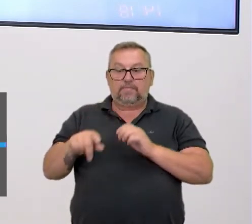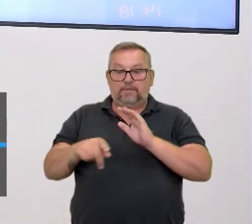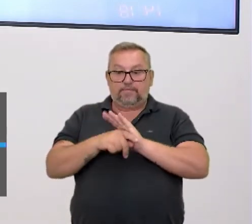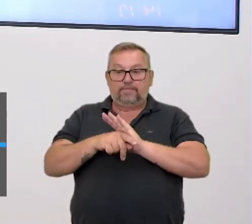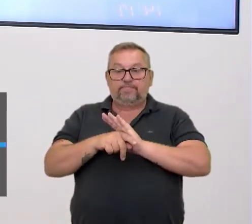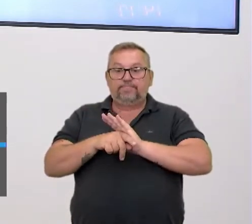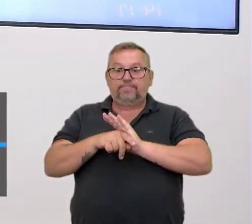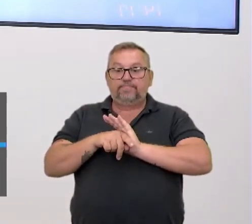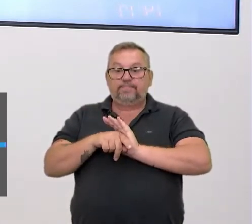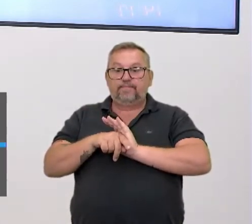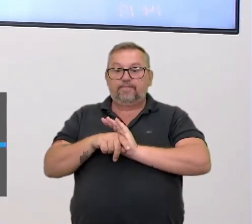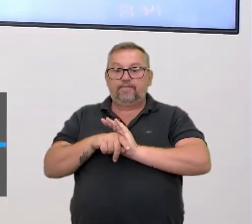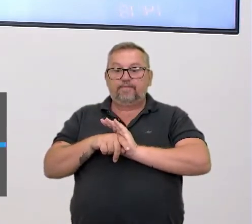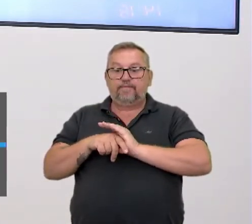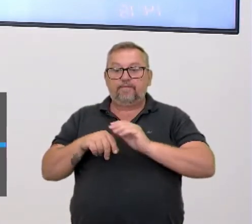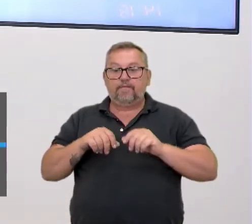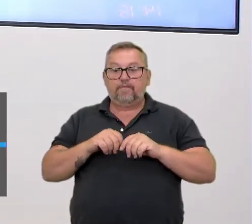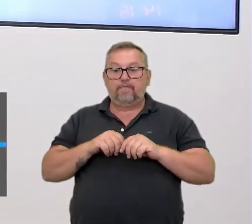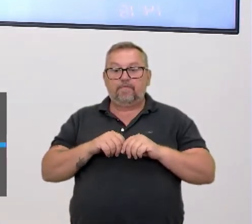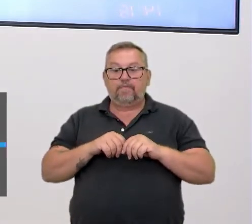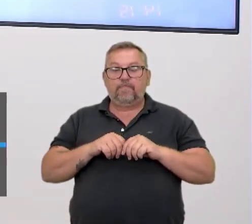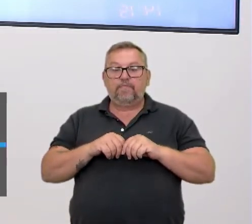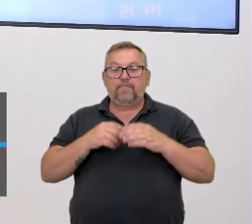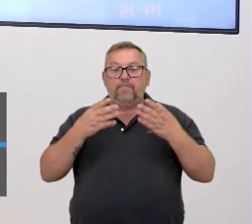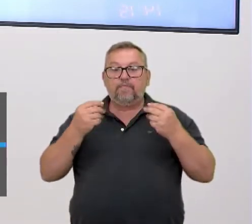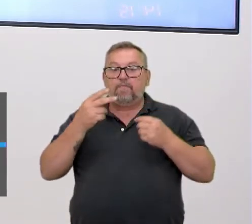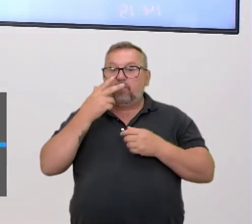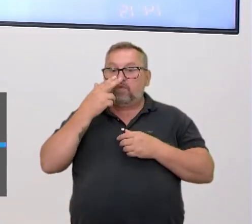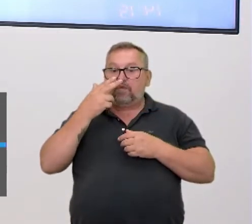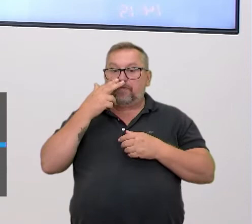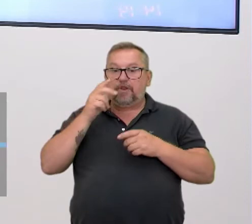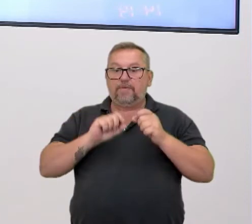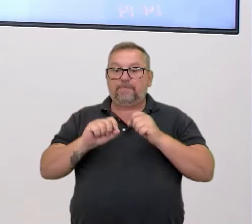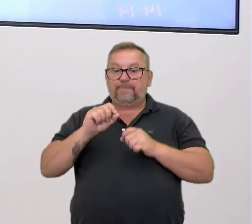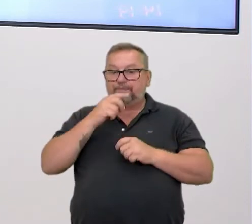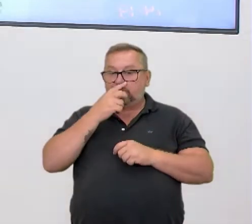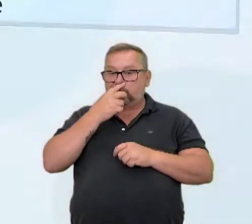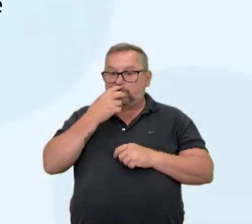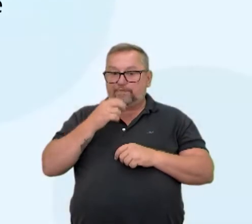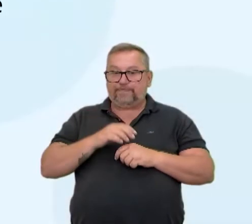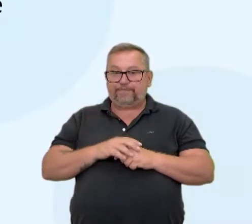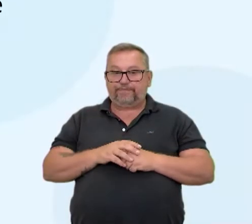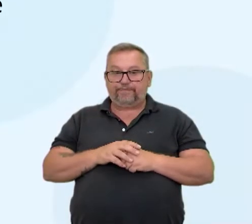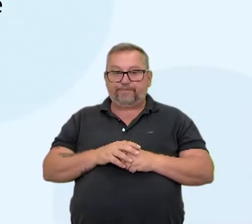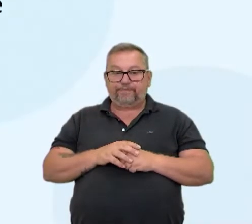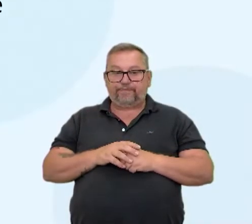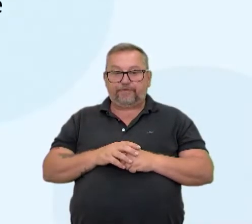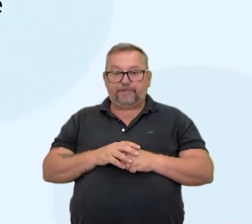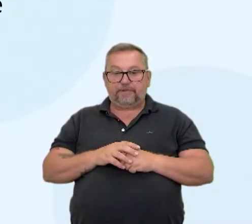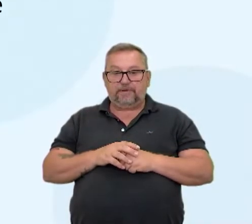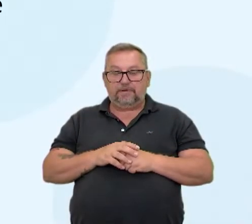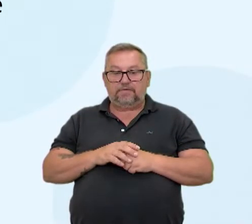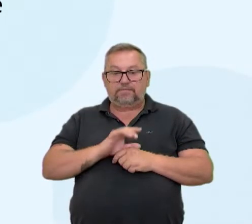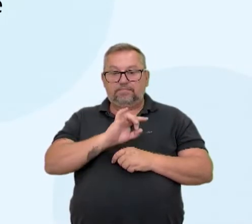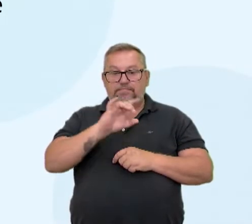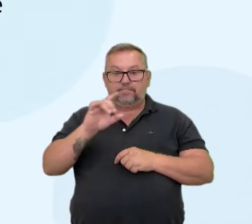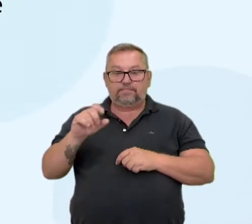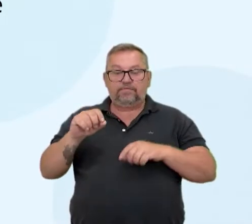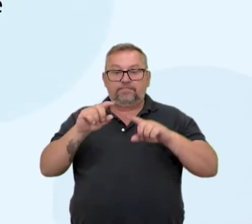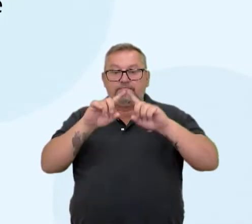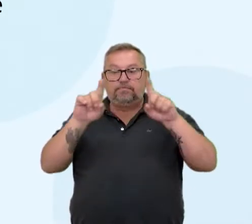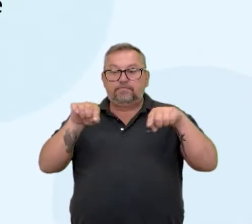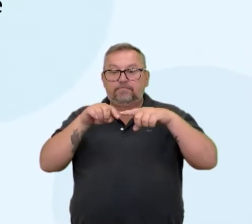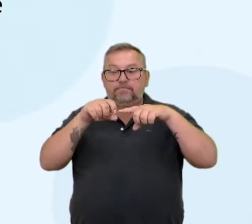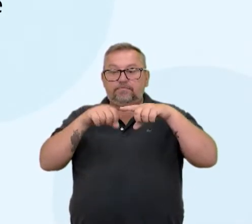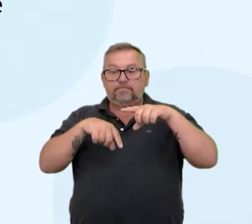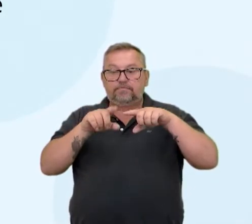A ideia aqui, a estrutura dele é muito parecida com isso aqui, só que veio. Para cada diagrama, para cada situação que você